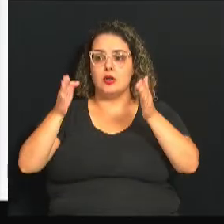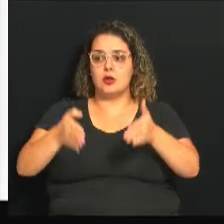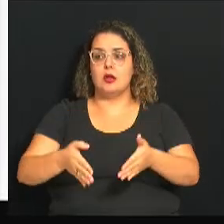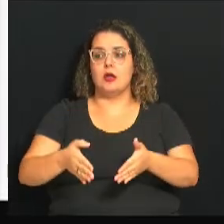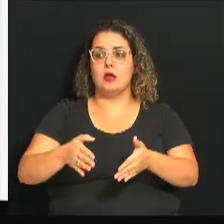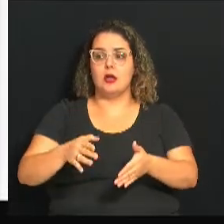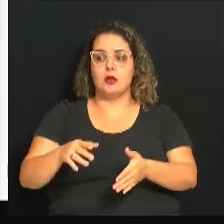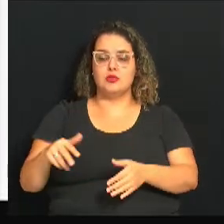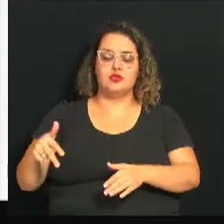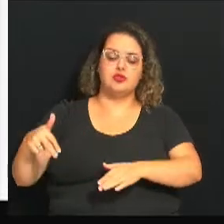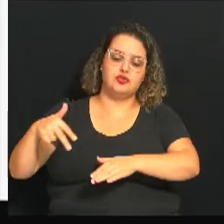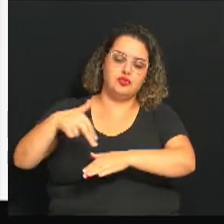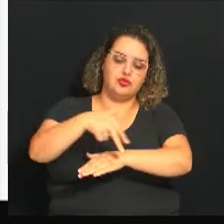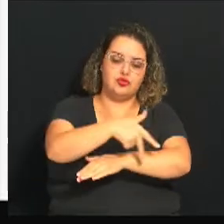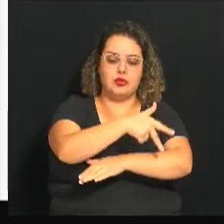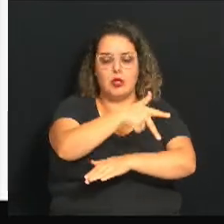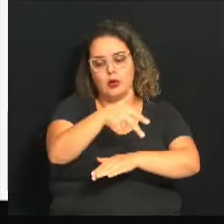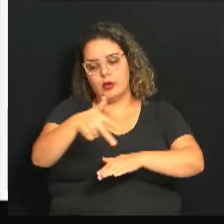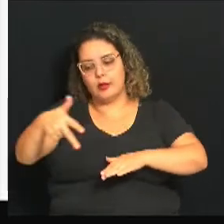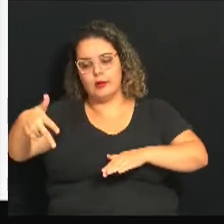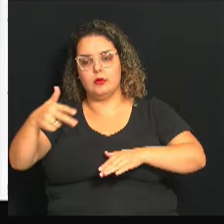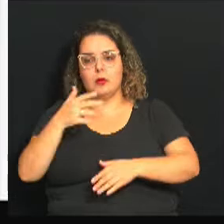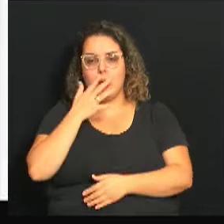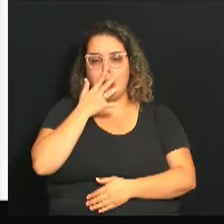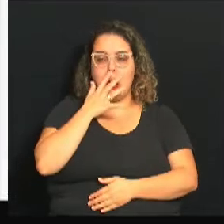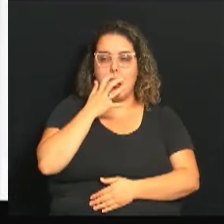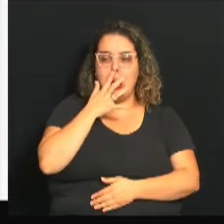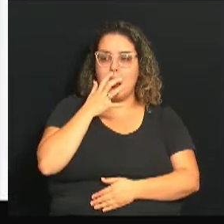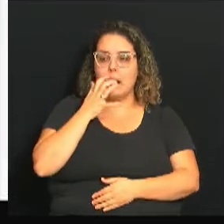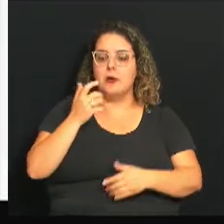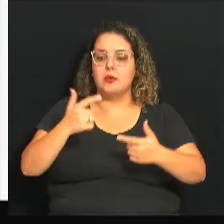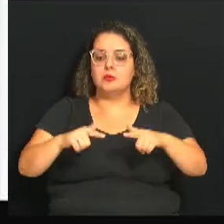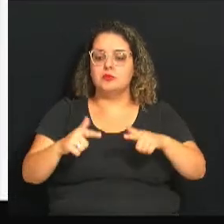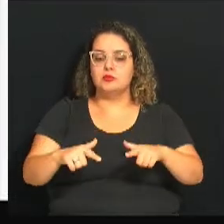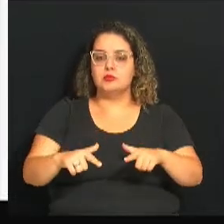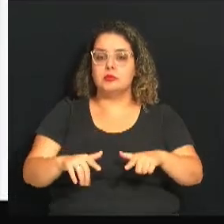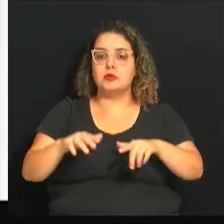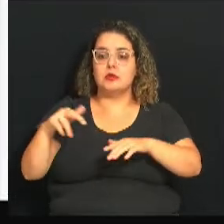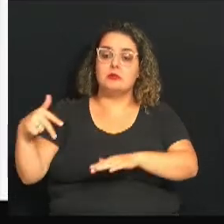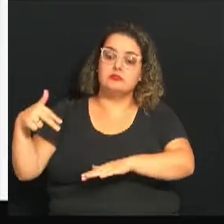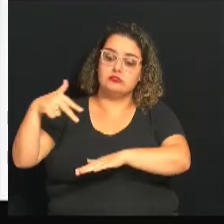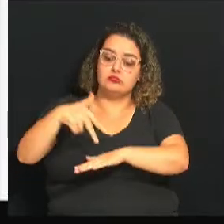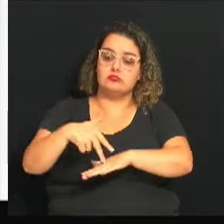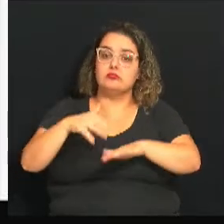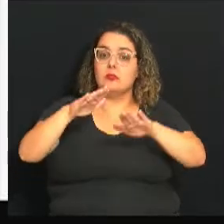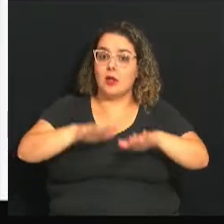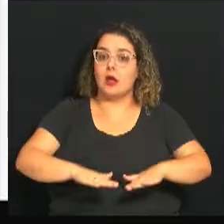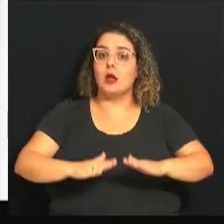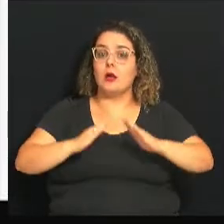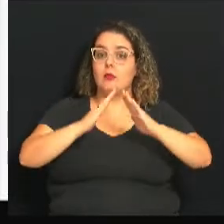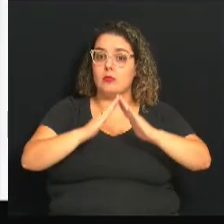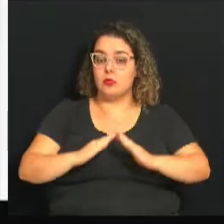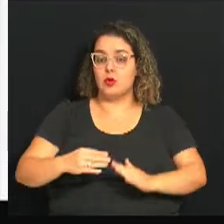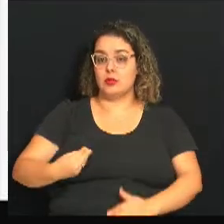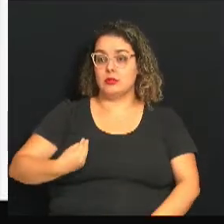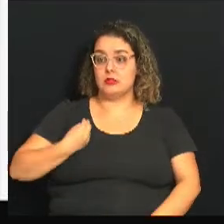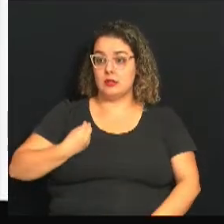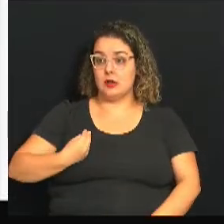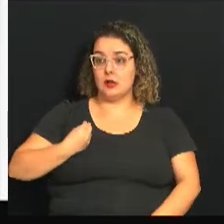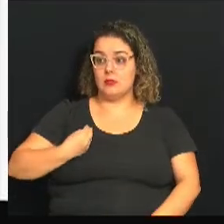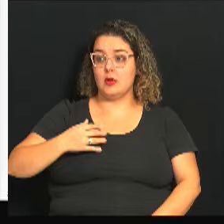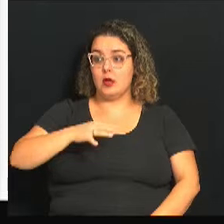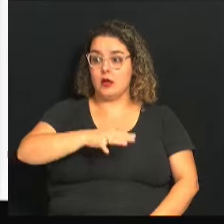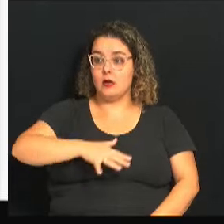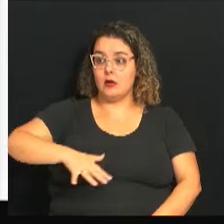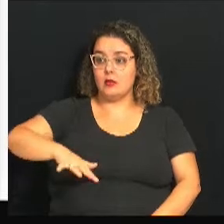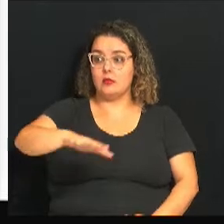há necessidade da gente transformar isso num local de permanência, onde as pessoas passam a morar, e a gente sabe que a região central